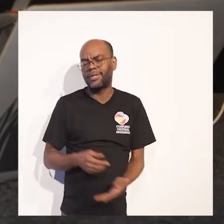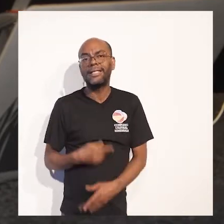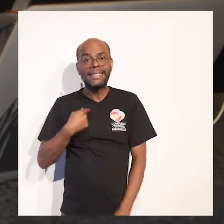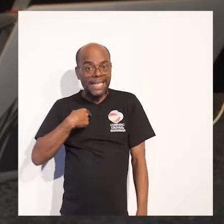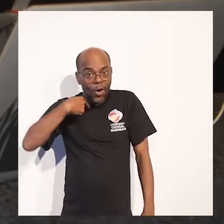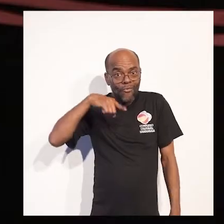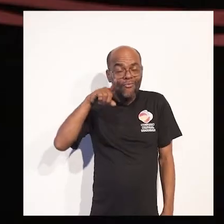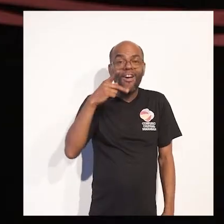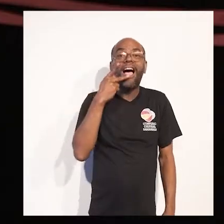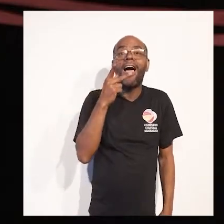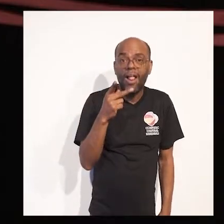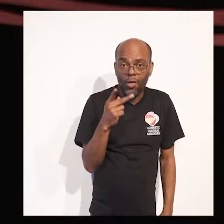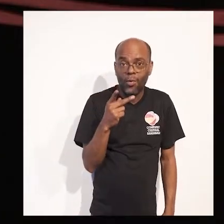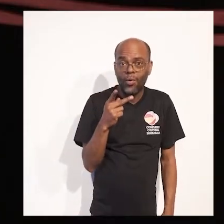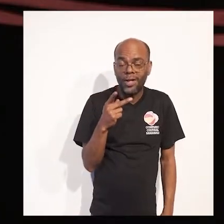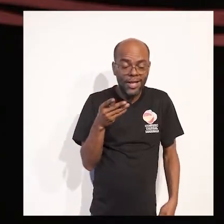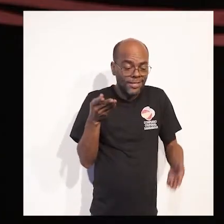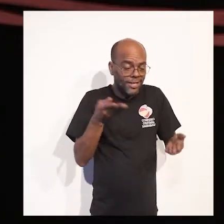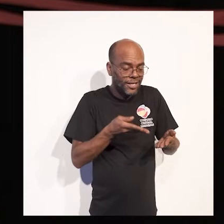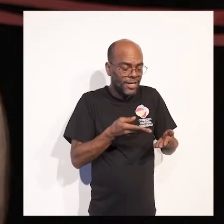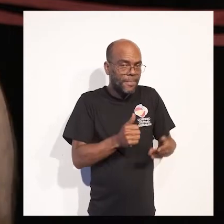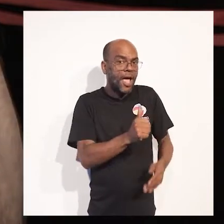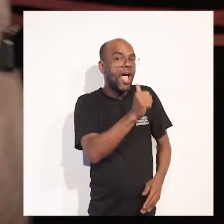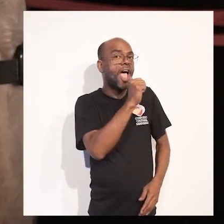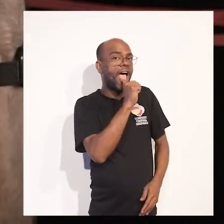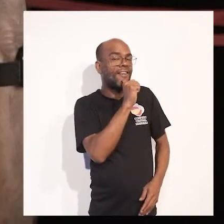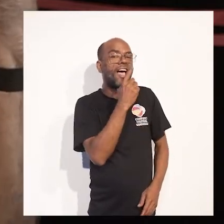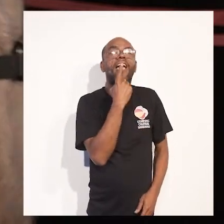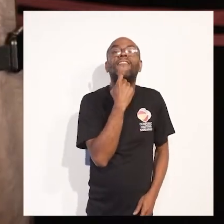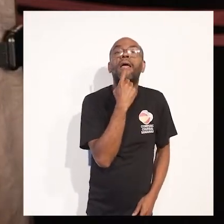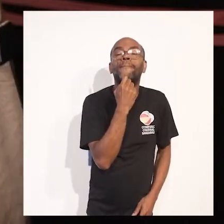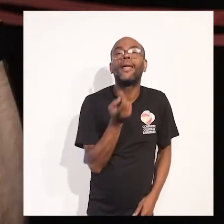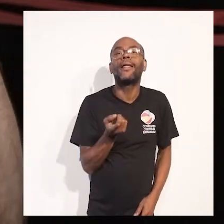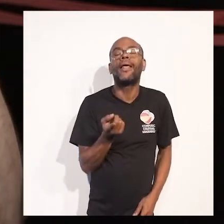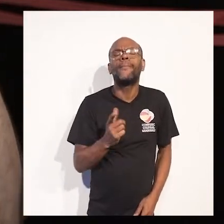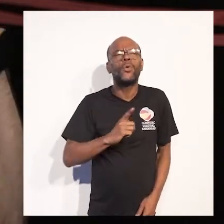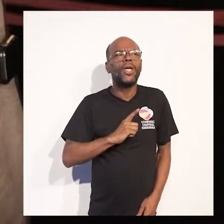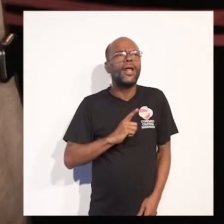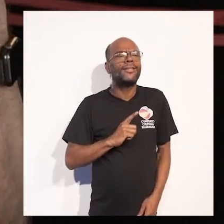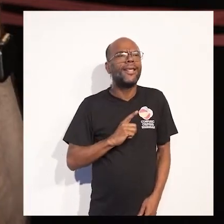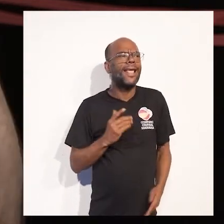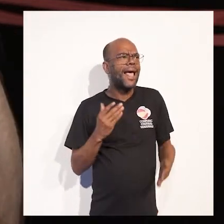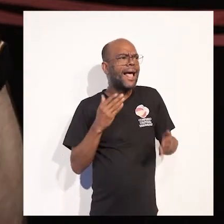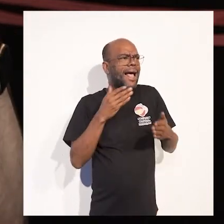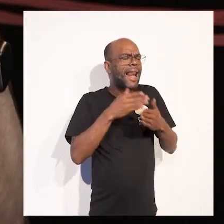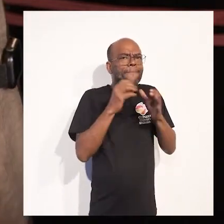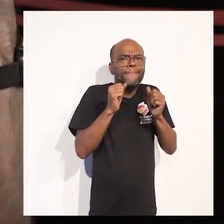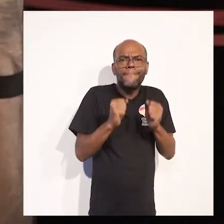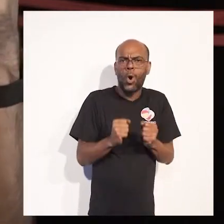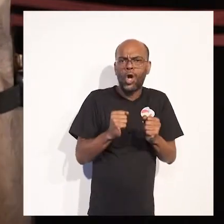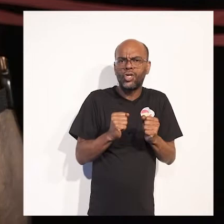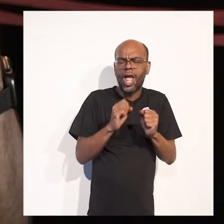eu falo que essa minha garrafa aqui, ela é vermelha porque ela tem a capacidade de